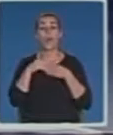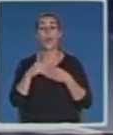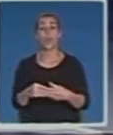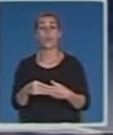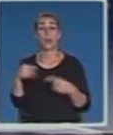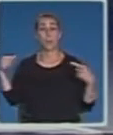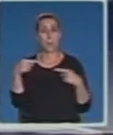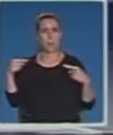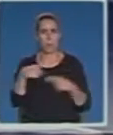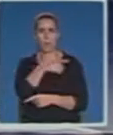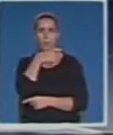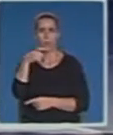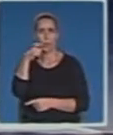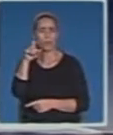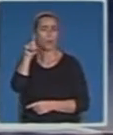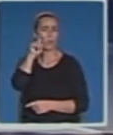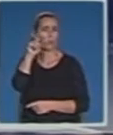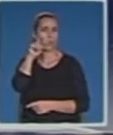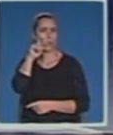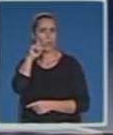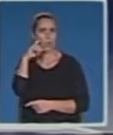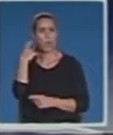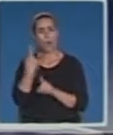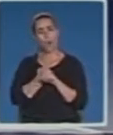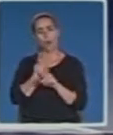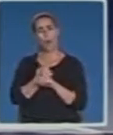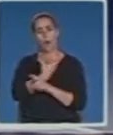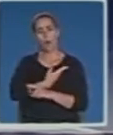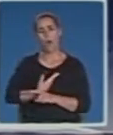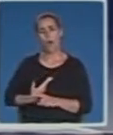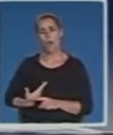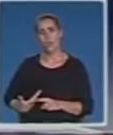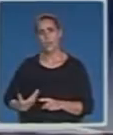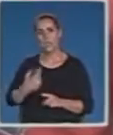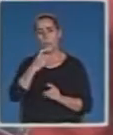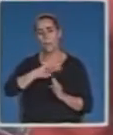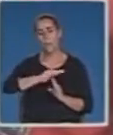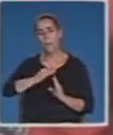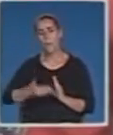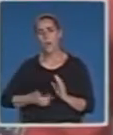CDS-PP comprometeu-se com a proteção do património arqueológico da Baía de Angra.